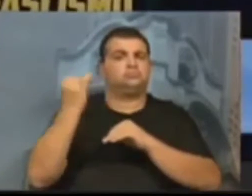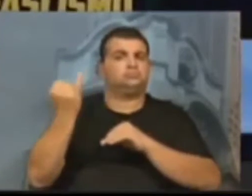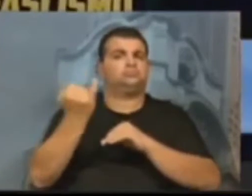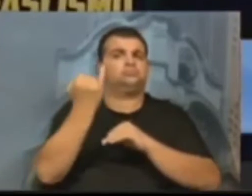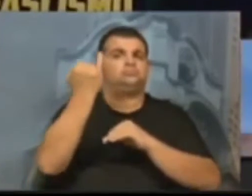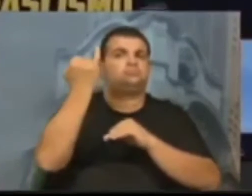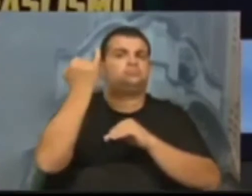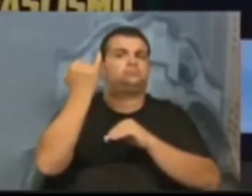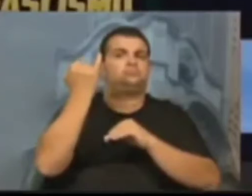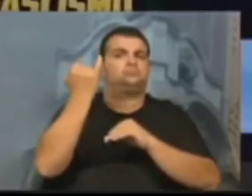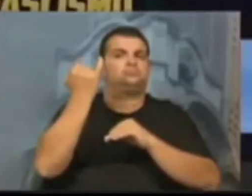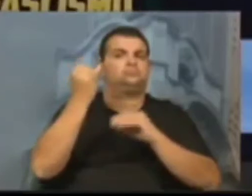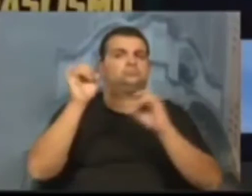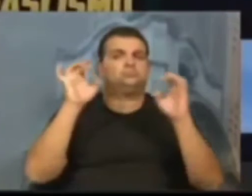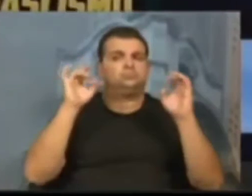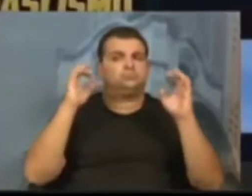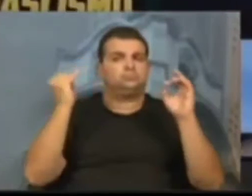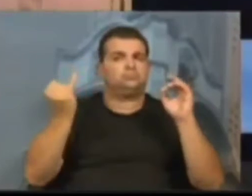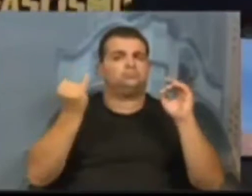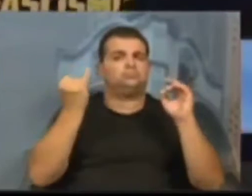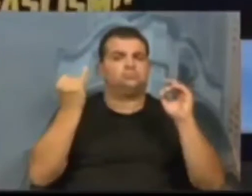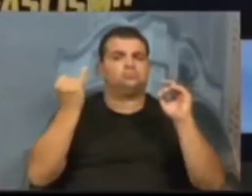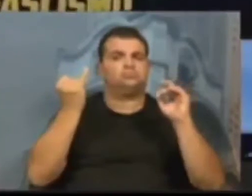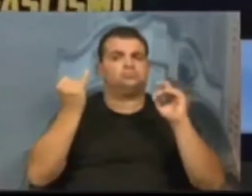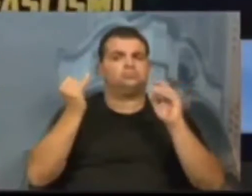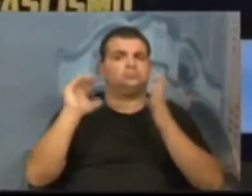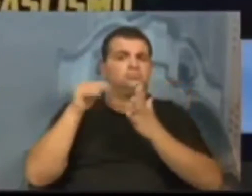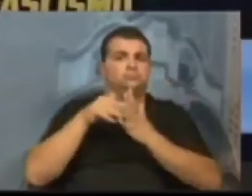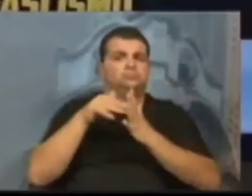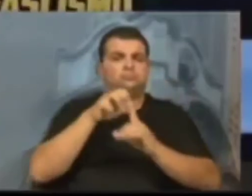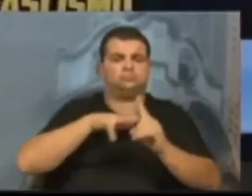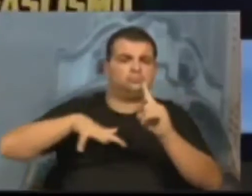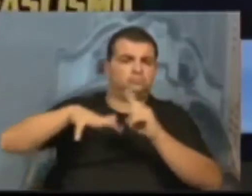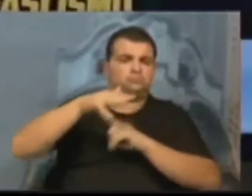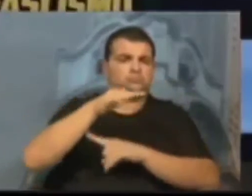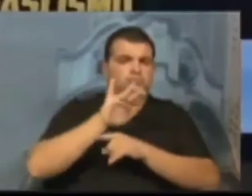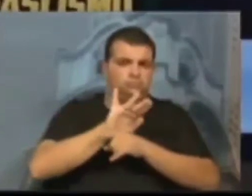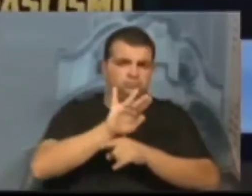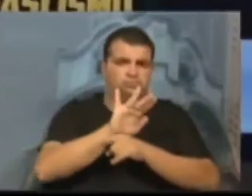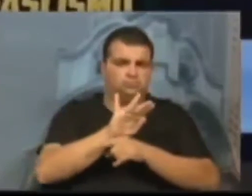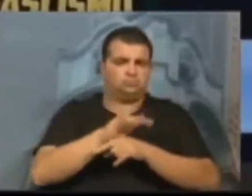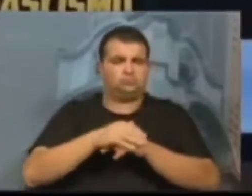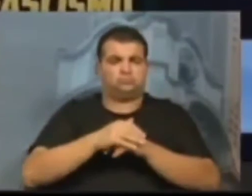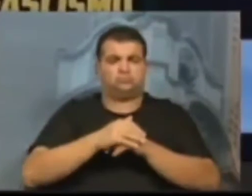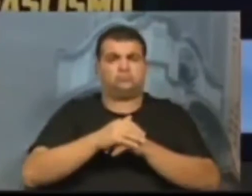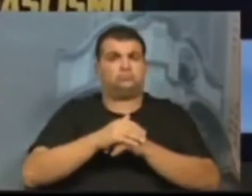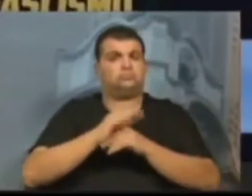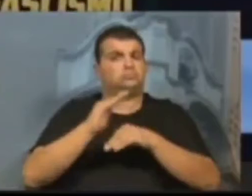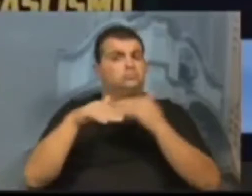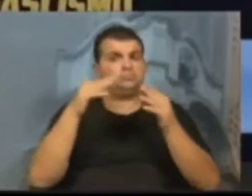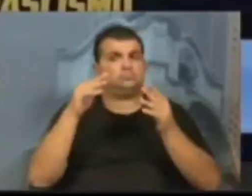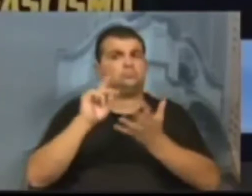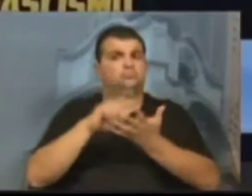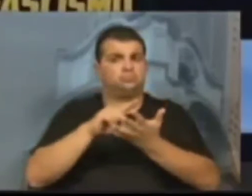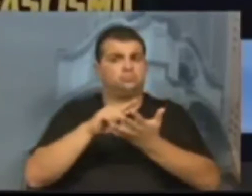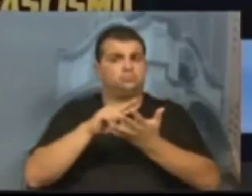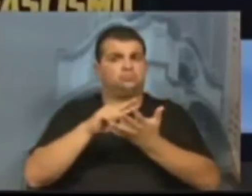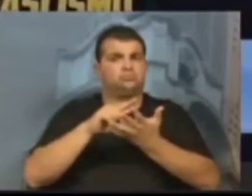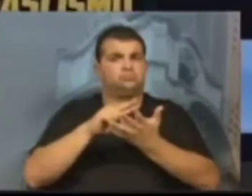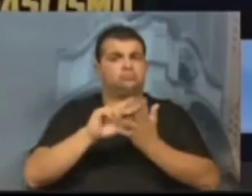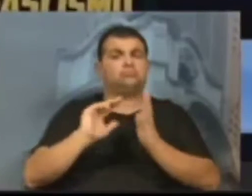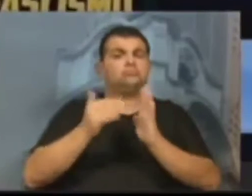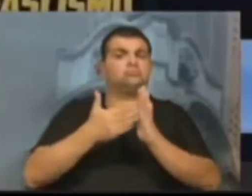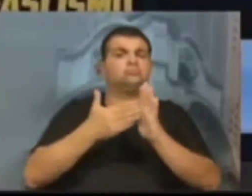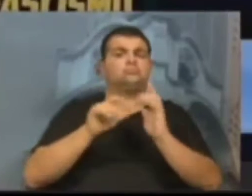relevância e preponderância levada até a sociedade, porque vai trazer um benefício real a todos